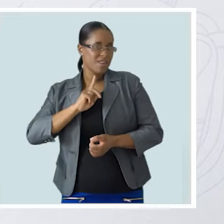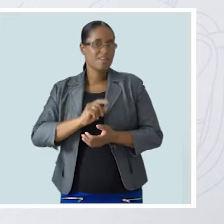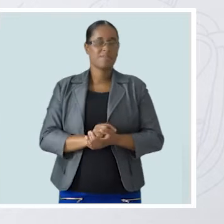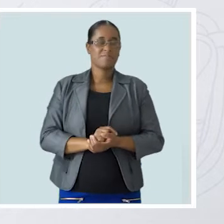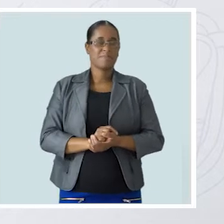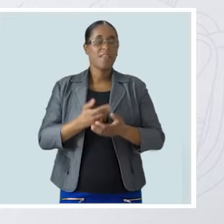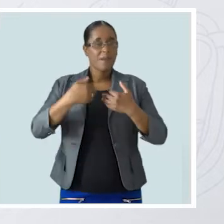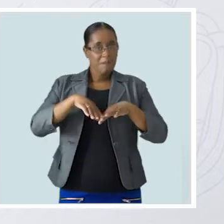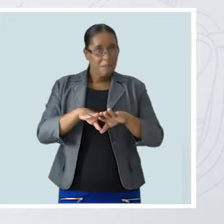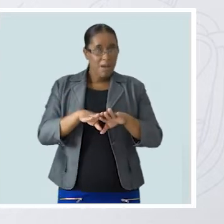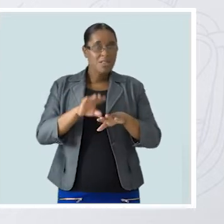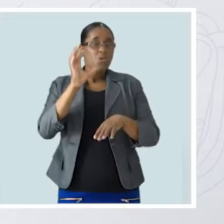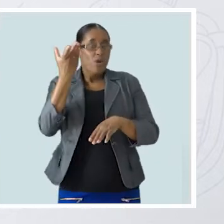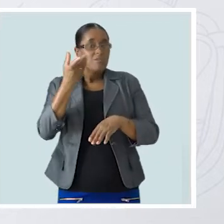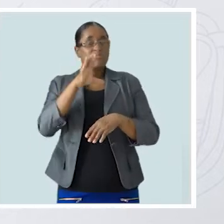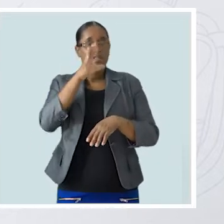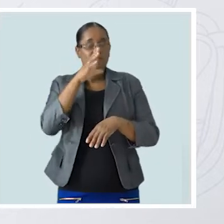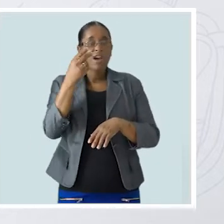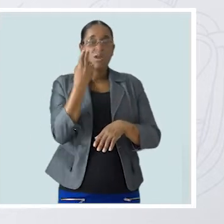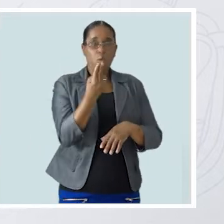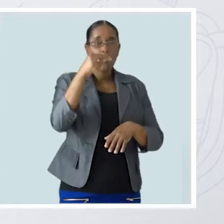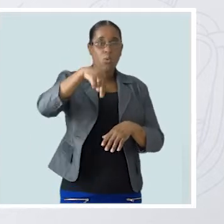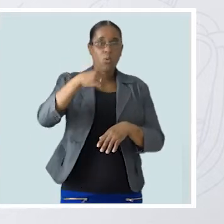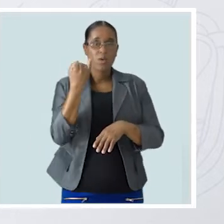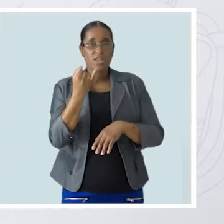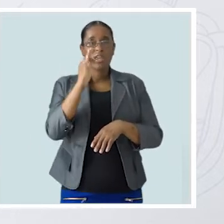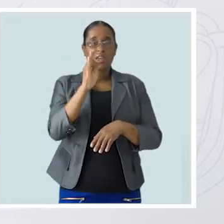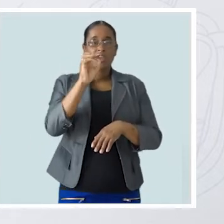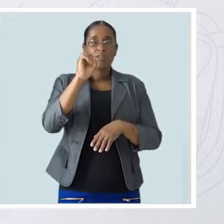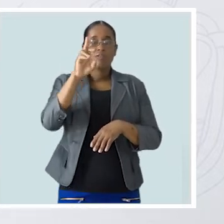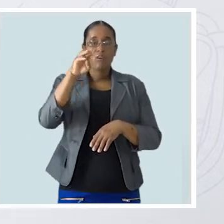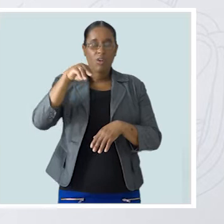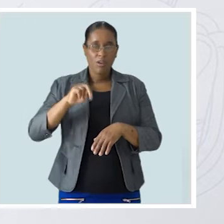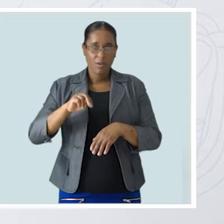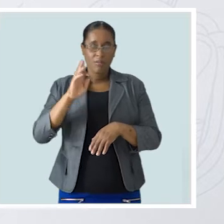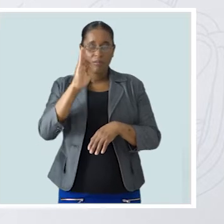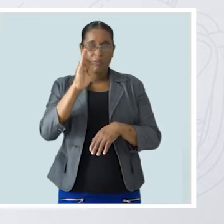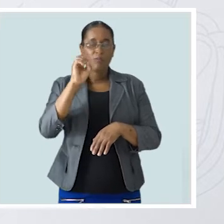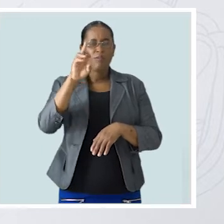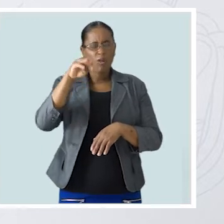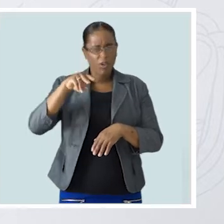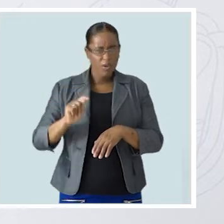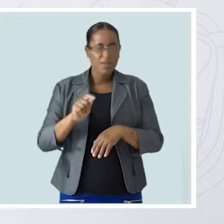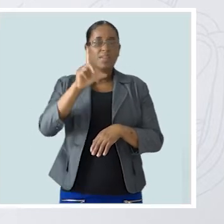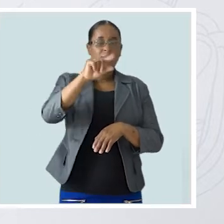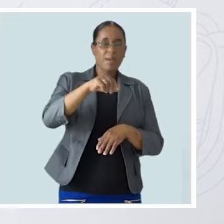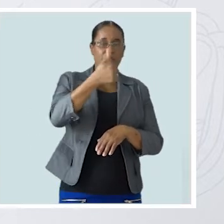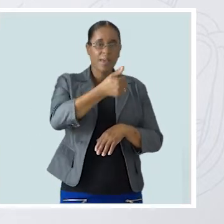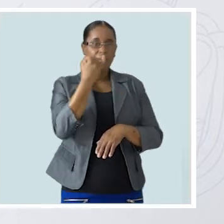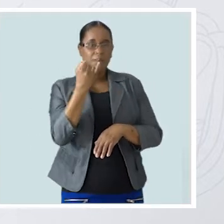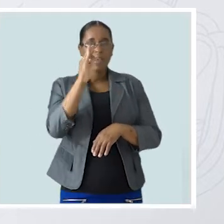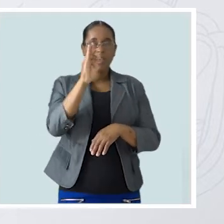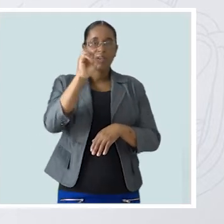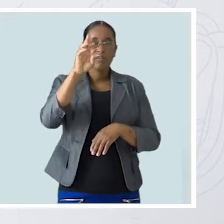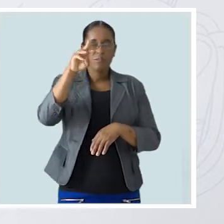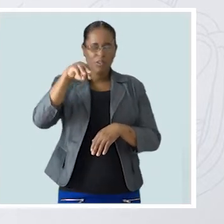Mas quando estamos a falar de uniforme e biforme, uniforme, pensem,